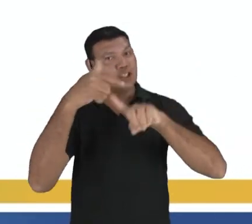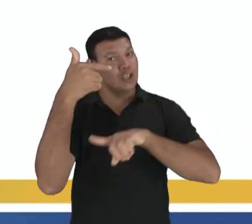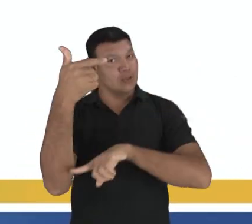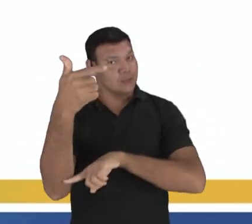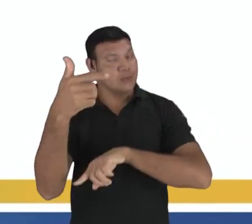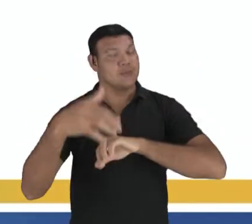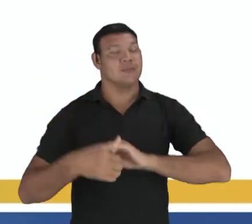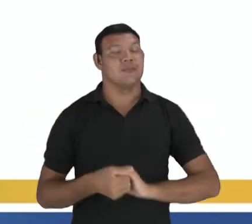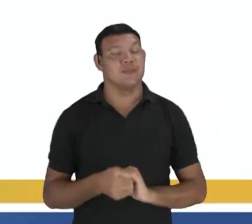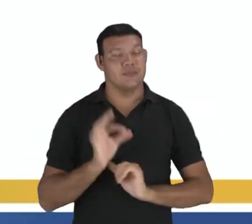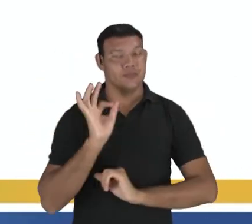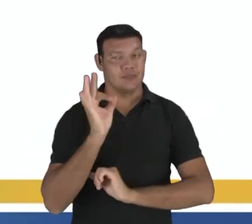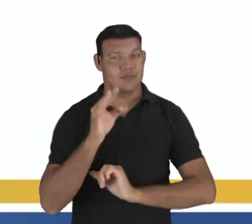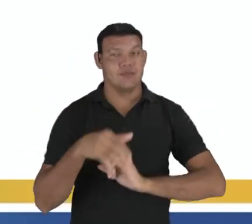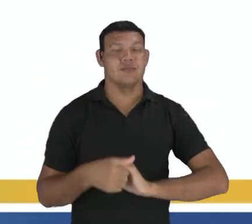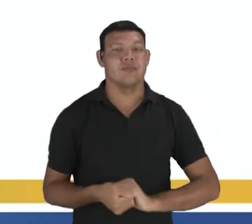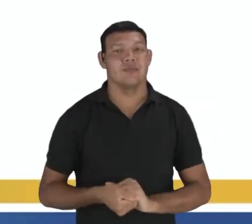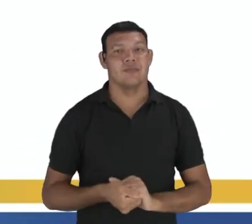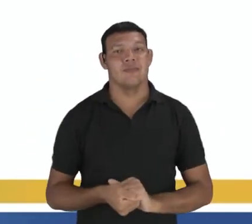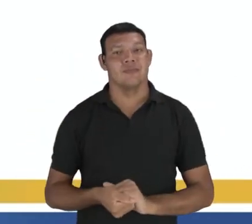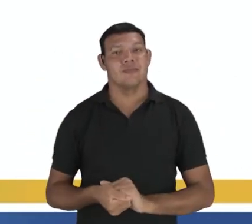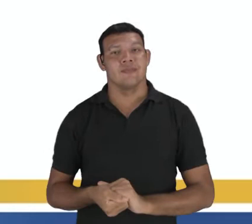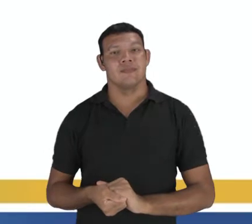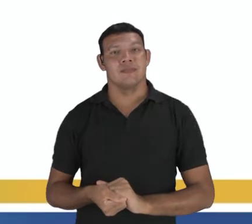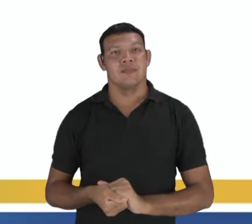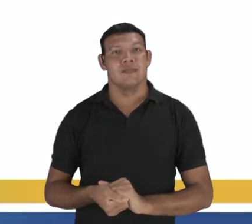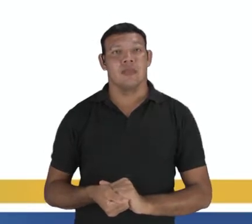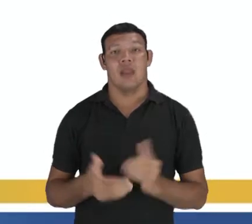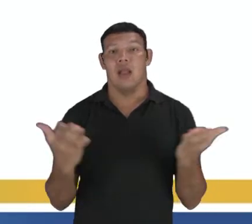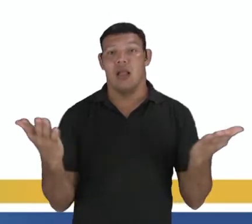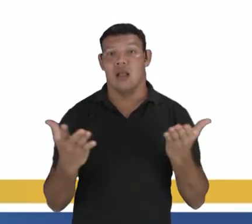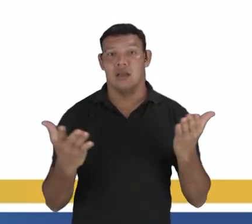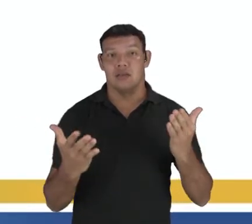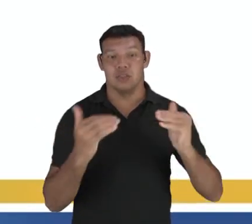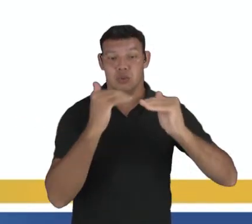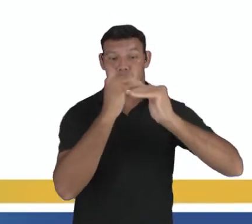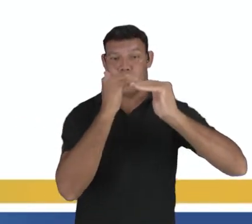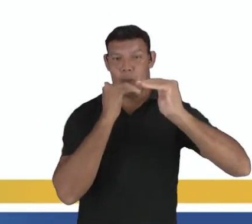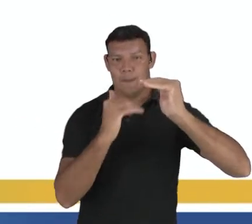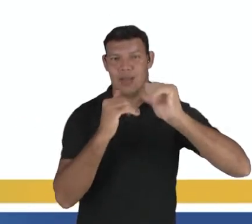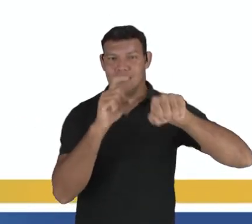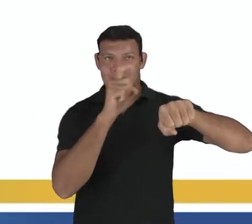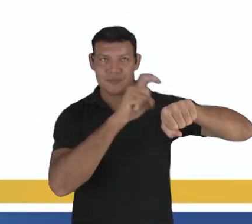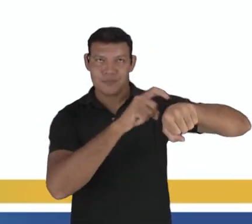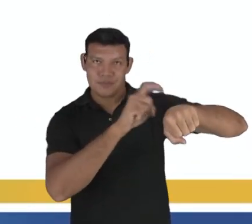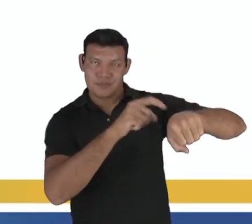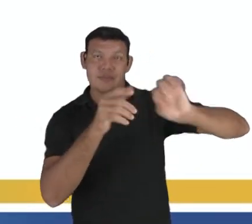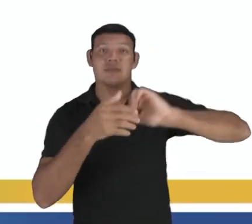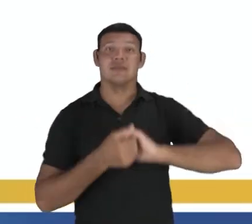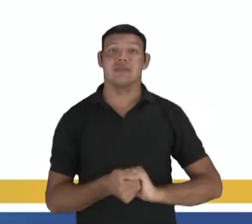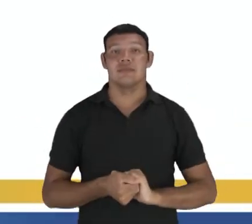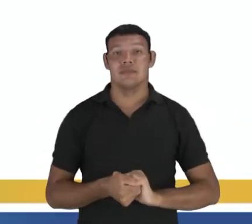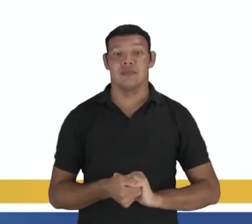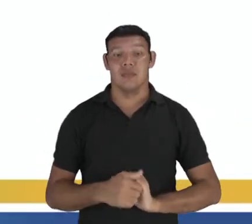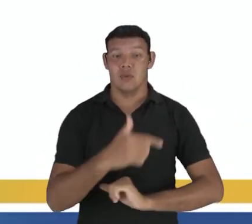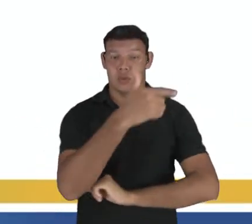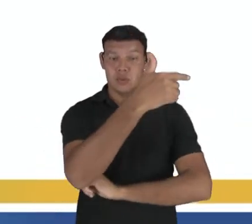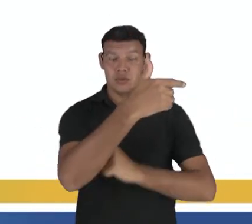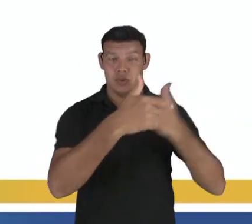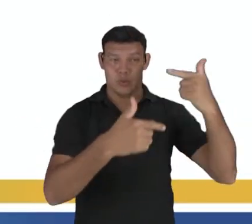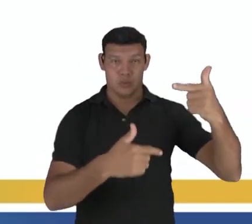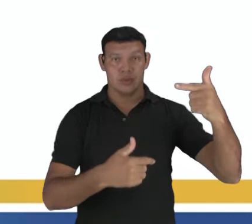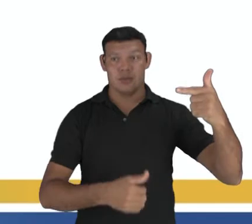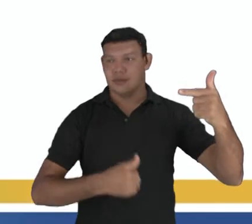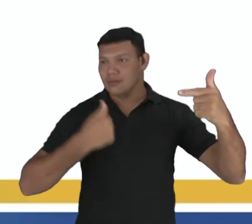por 2, certo? E agora aqui embaixo, você vai perceber que nós temos o valor